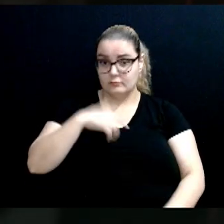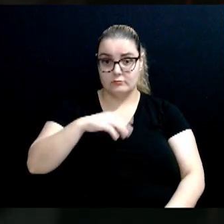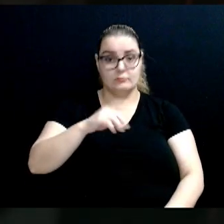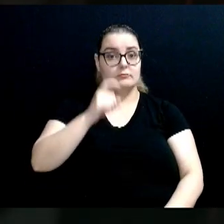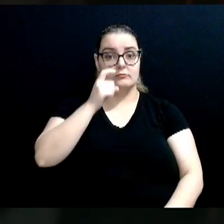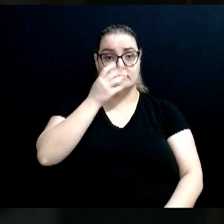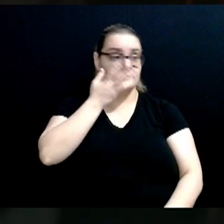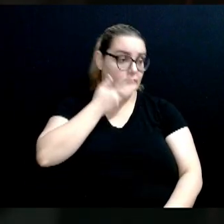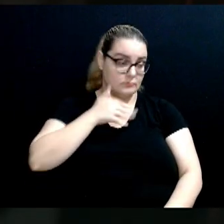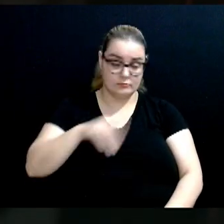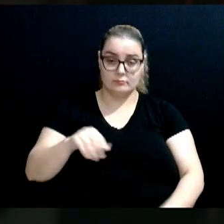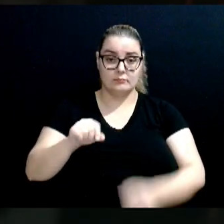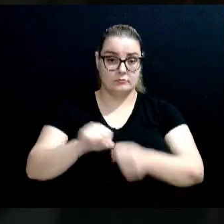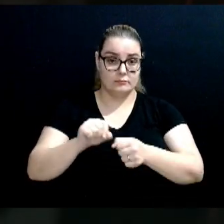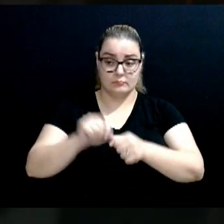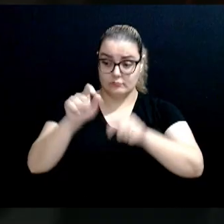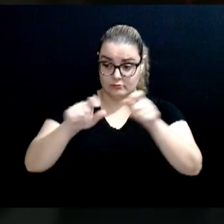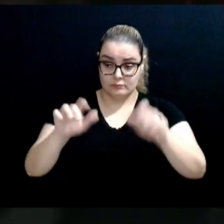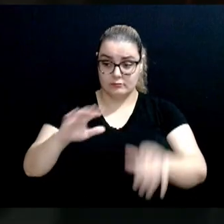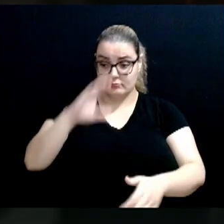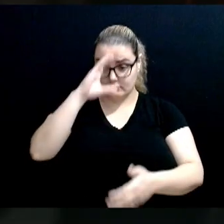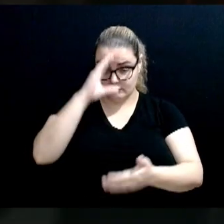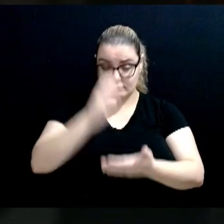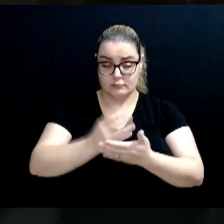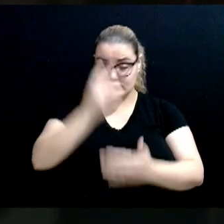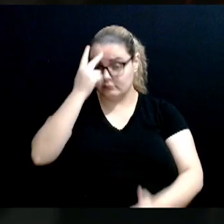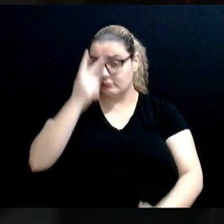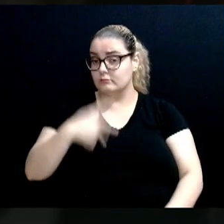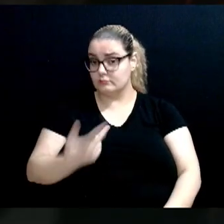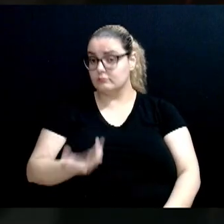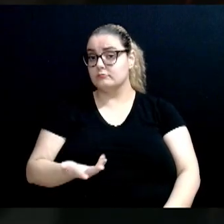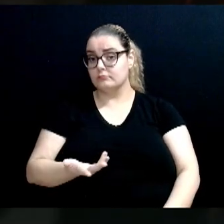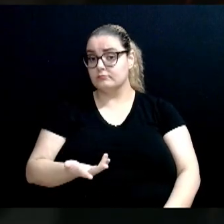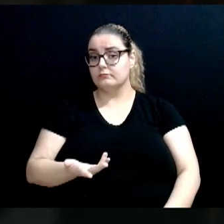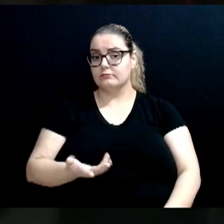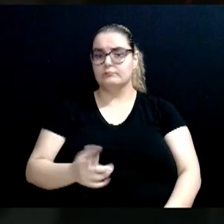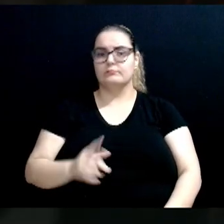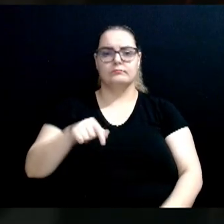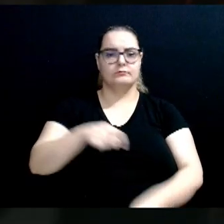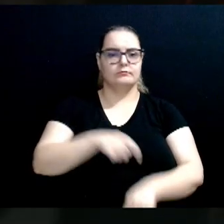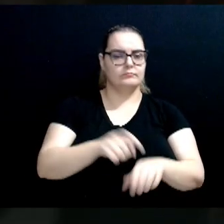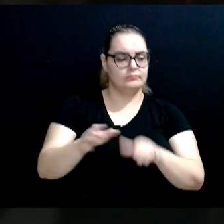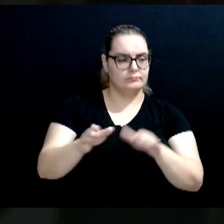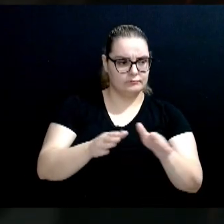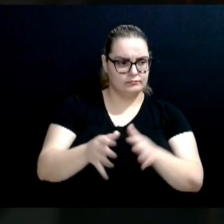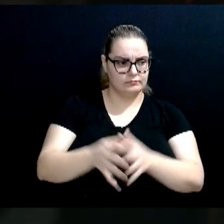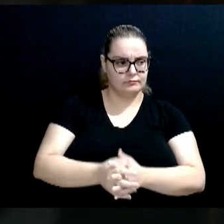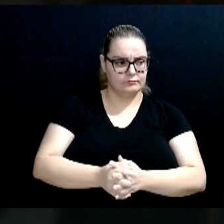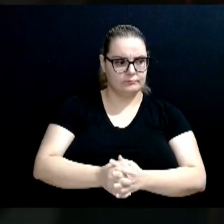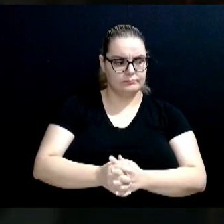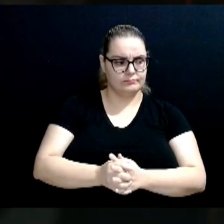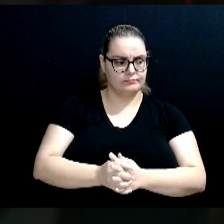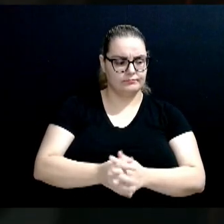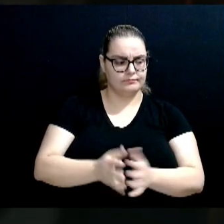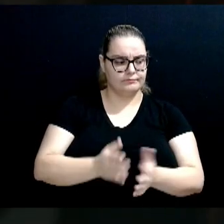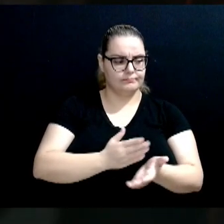outras pessoas também acreditassem. Agora, depois desse episódio, começou a falar muito